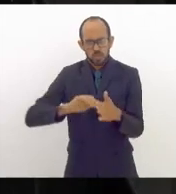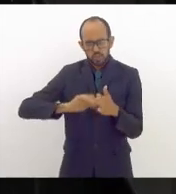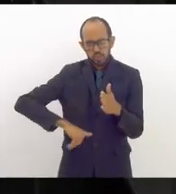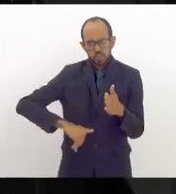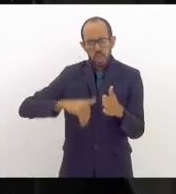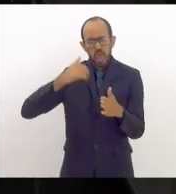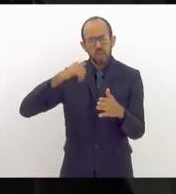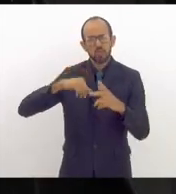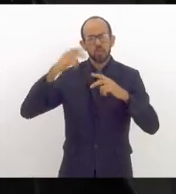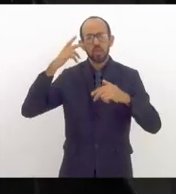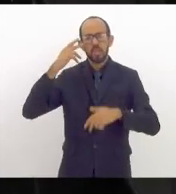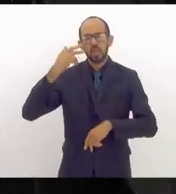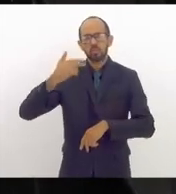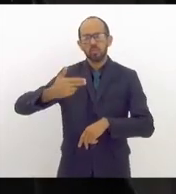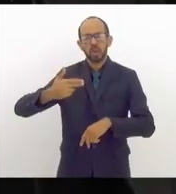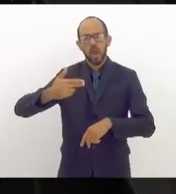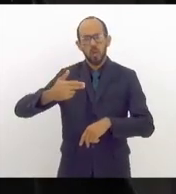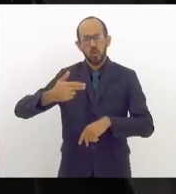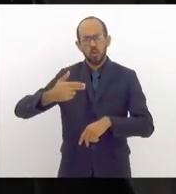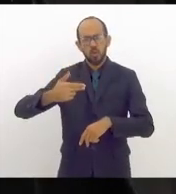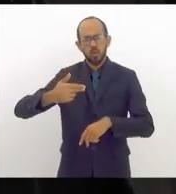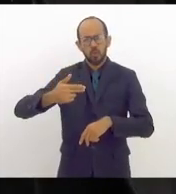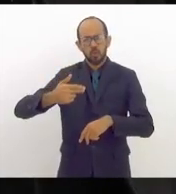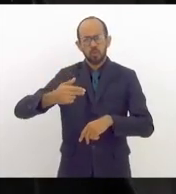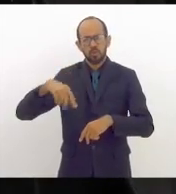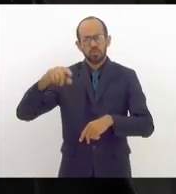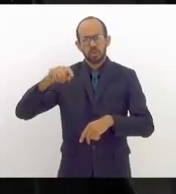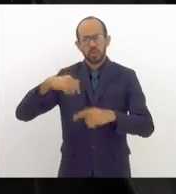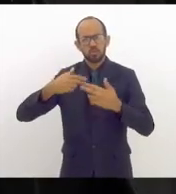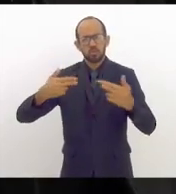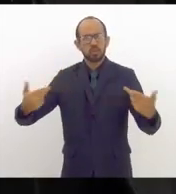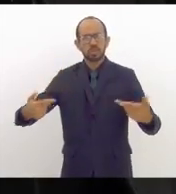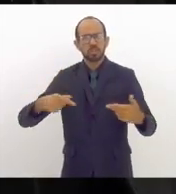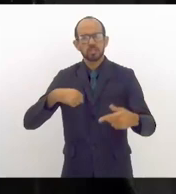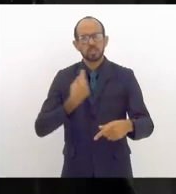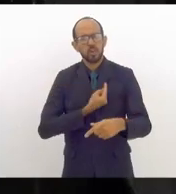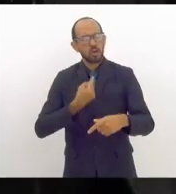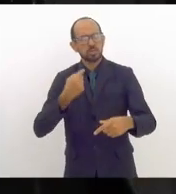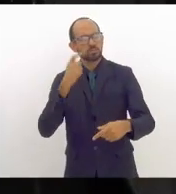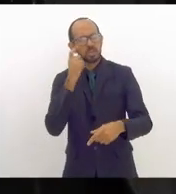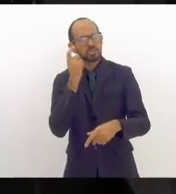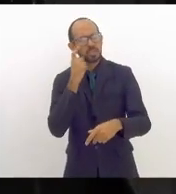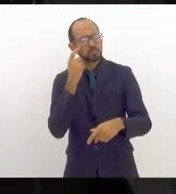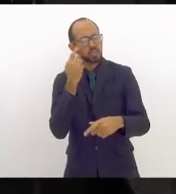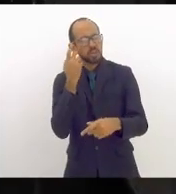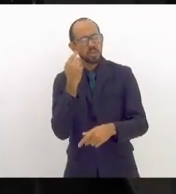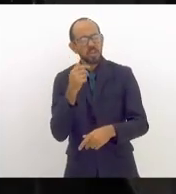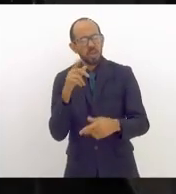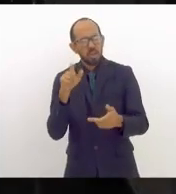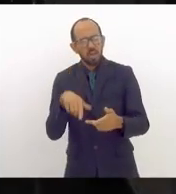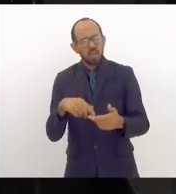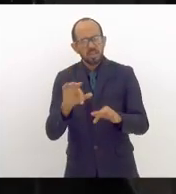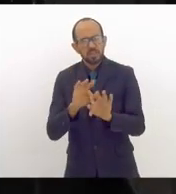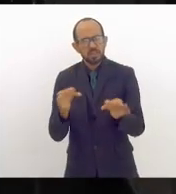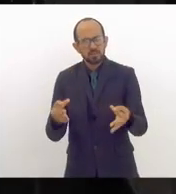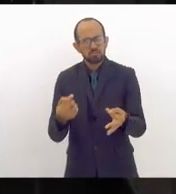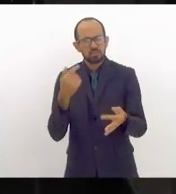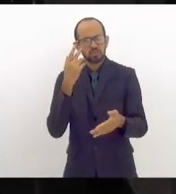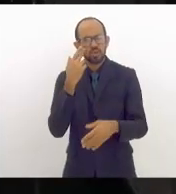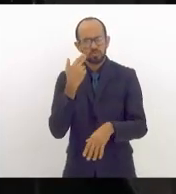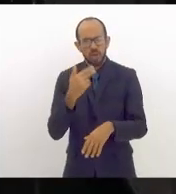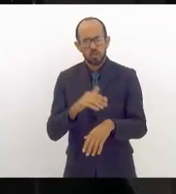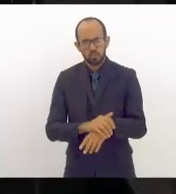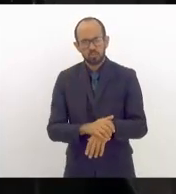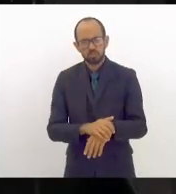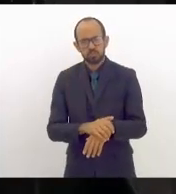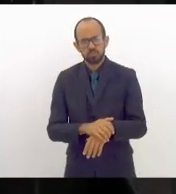verdades como fim definitivas acabadas completas é claro